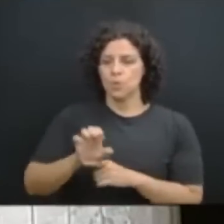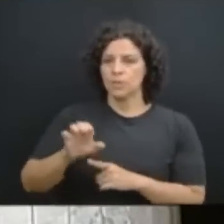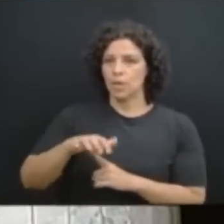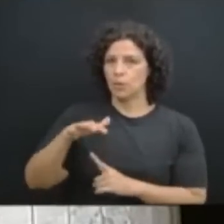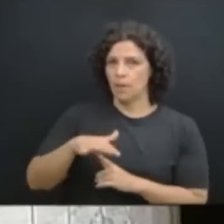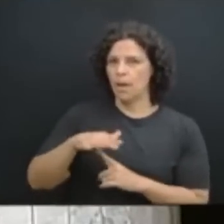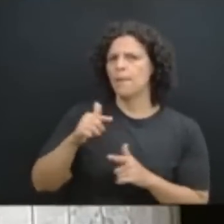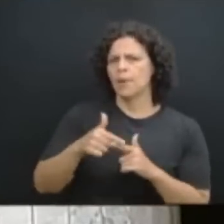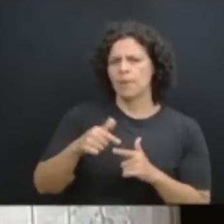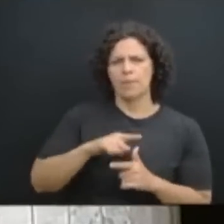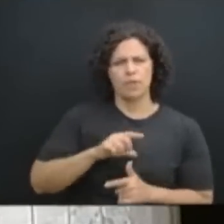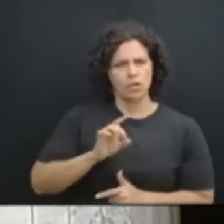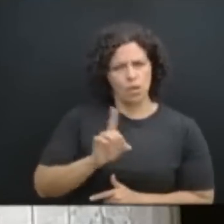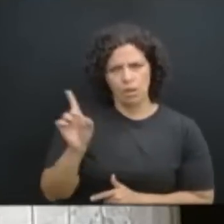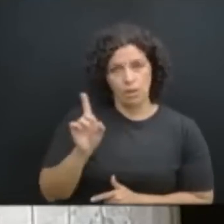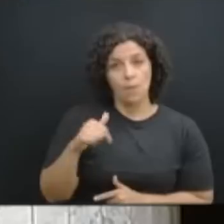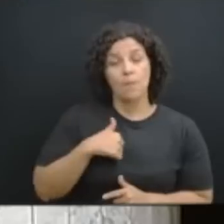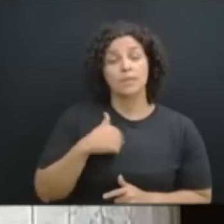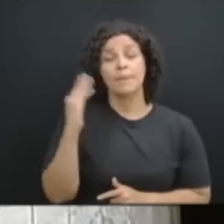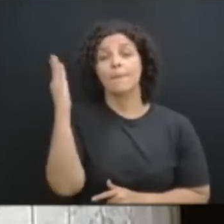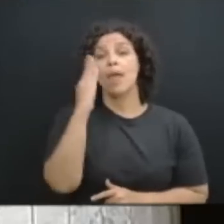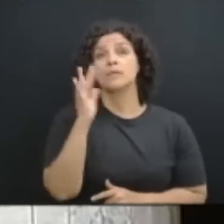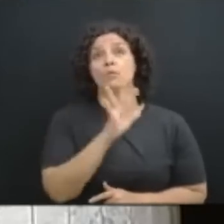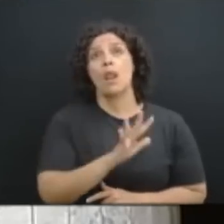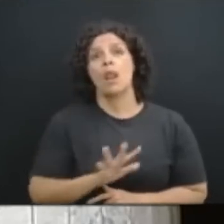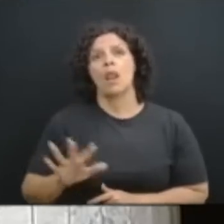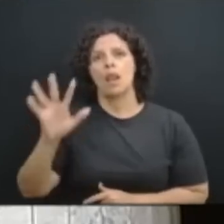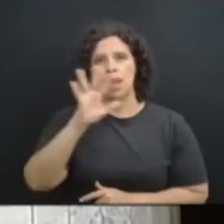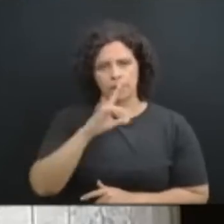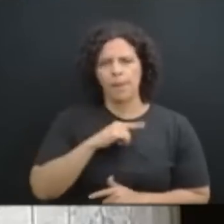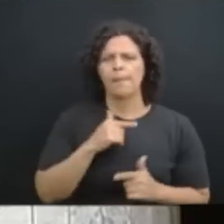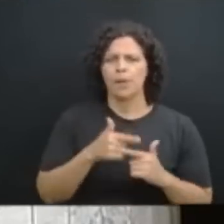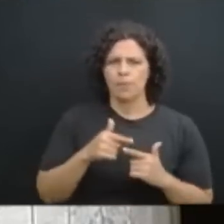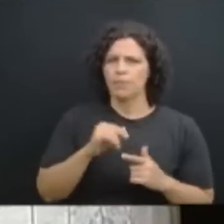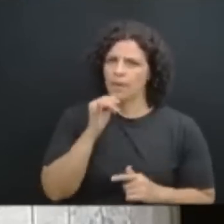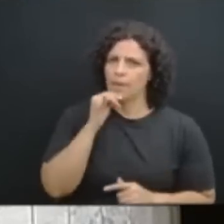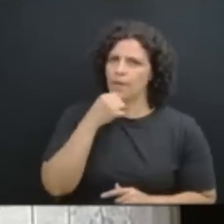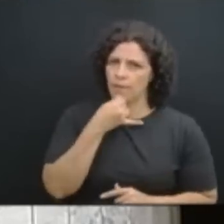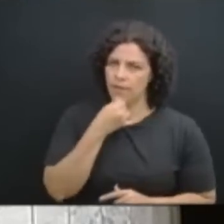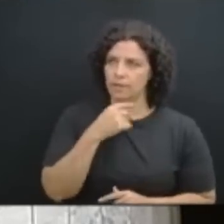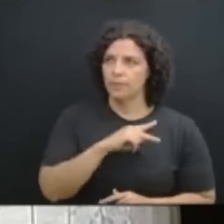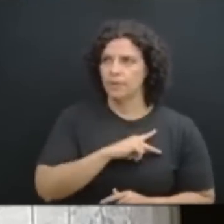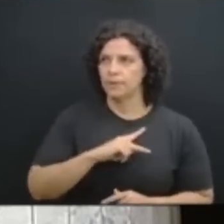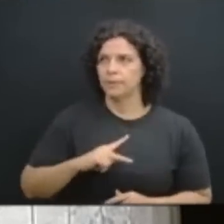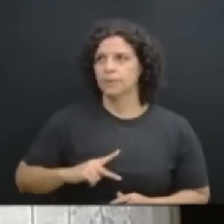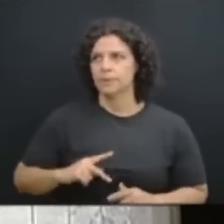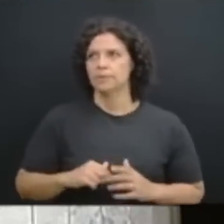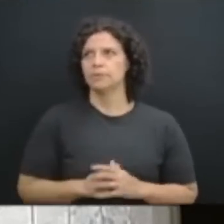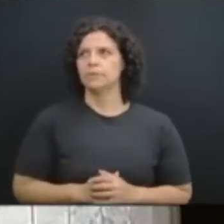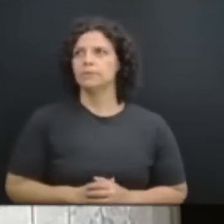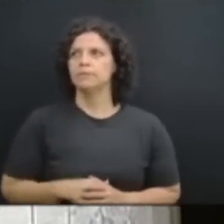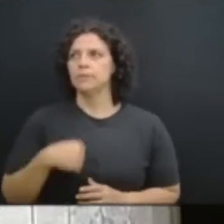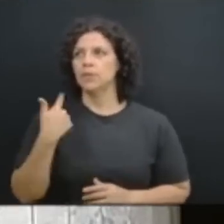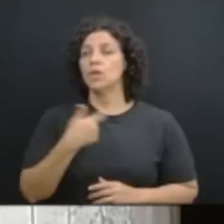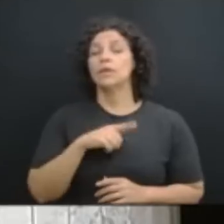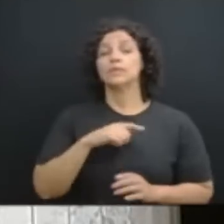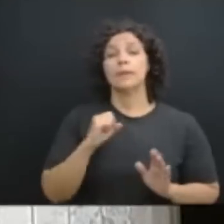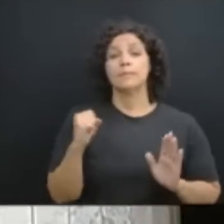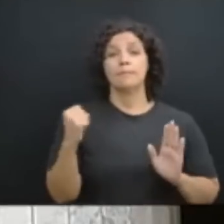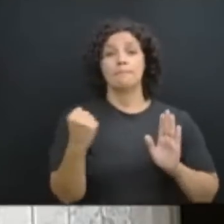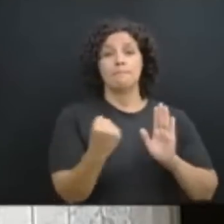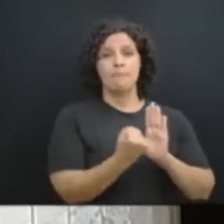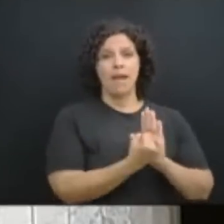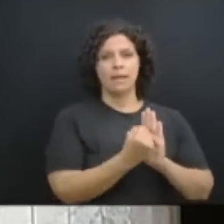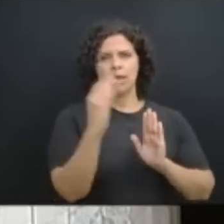Paraná, mas afeta o Brasil. Porque, infelizmente, senhor presidente, é uma marca que o